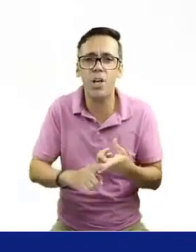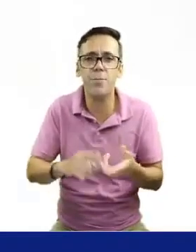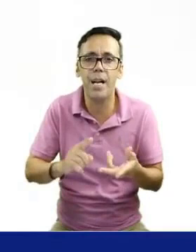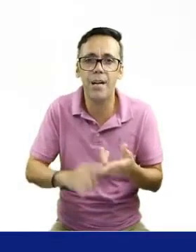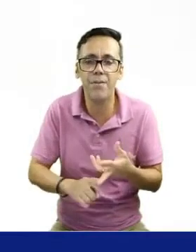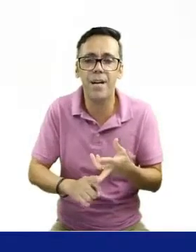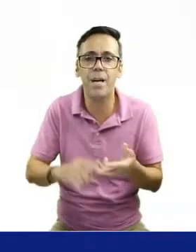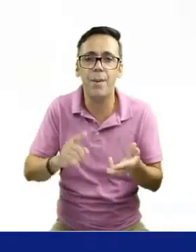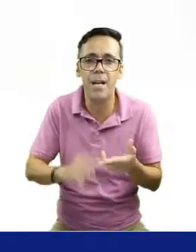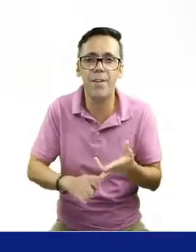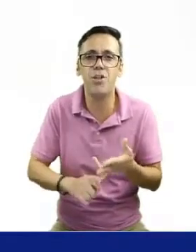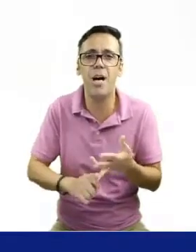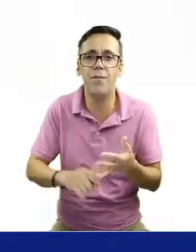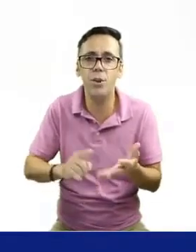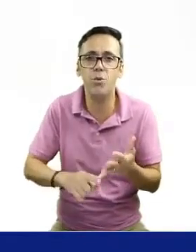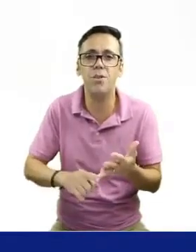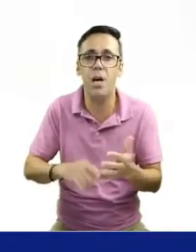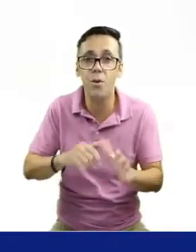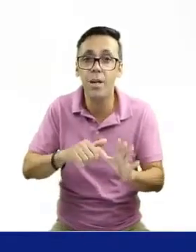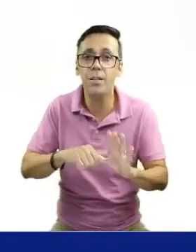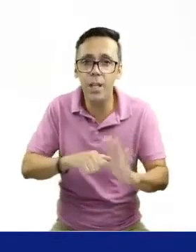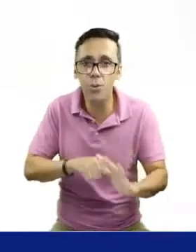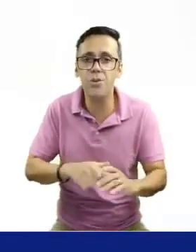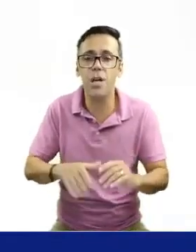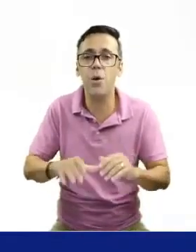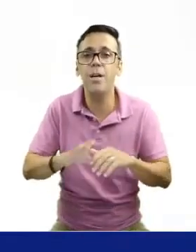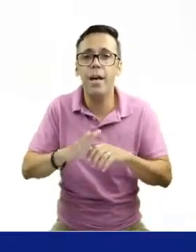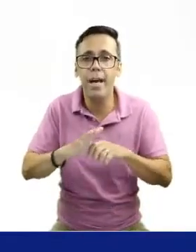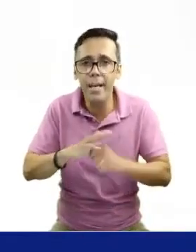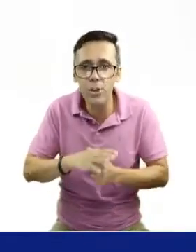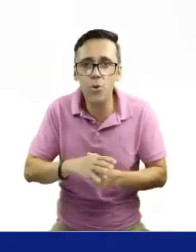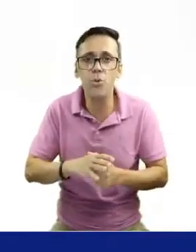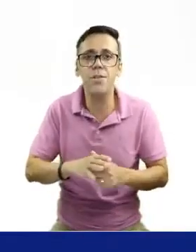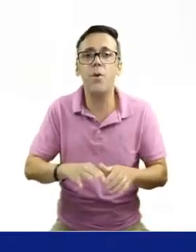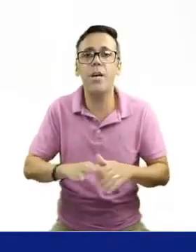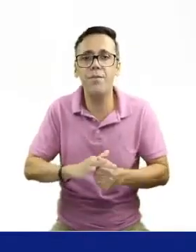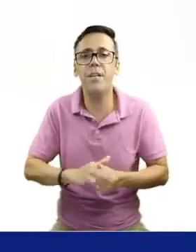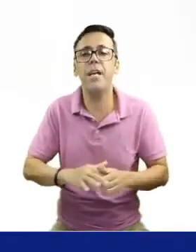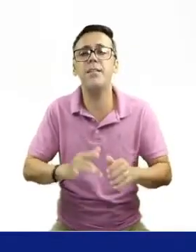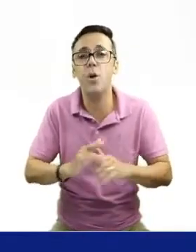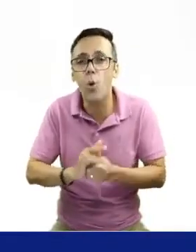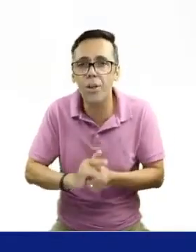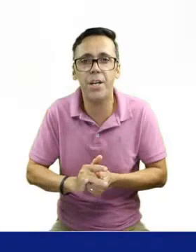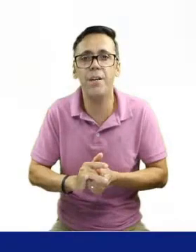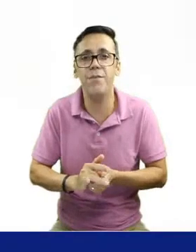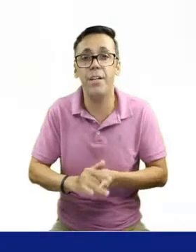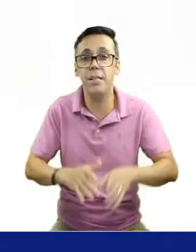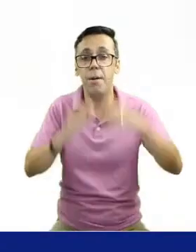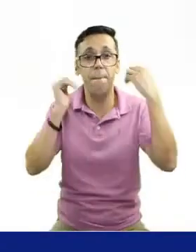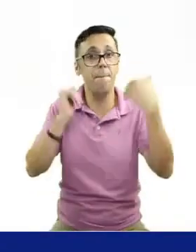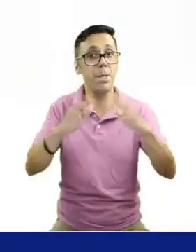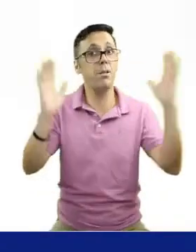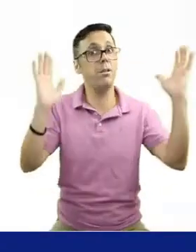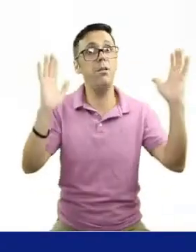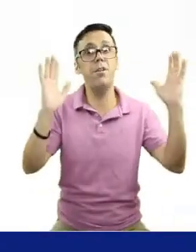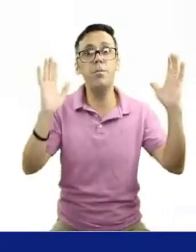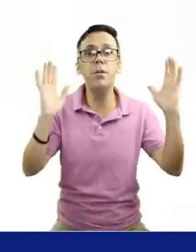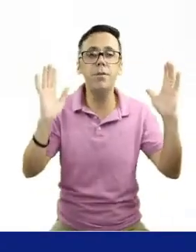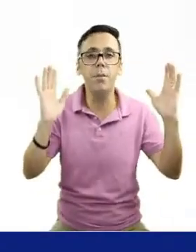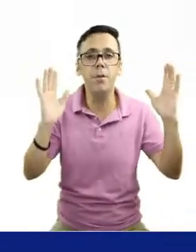pra vocês palavra forte para lavar o saco palavras-chave indução dedução O que é exclusão referência contra referência